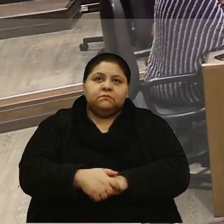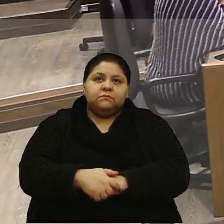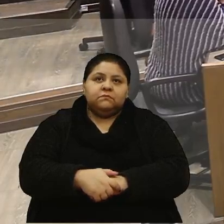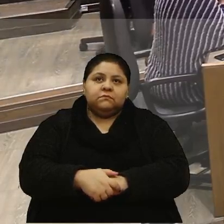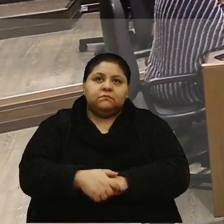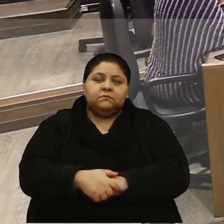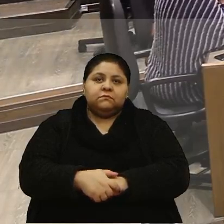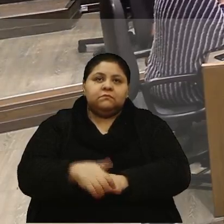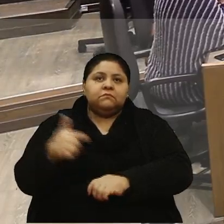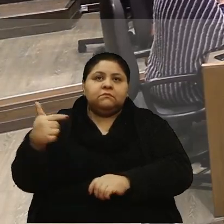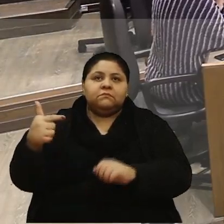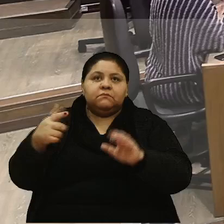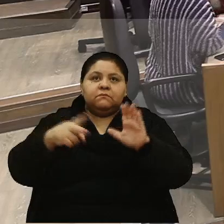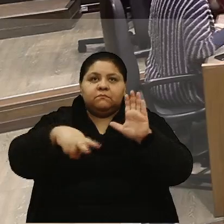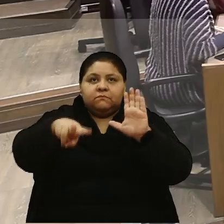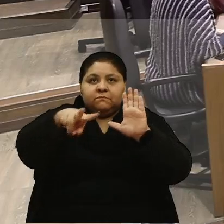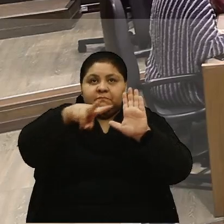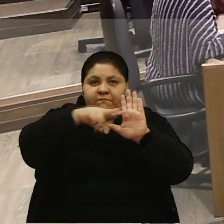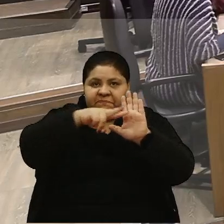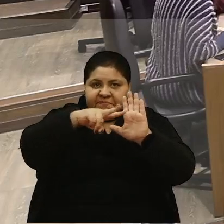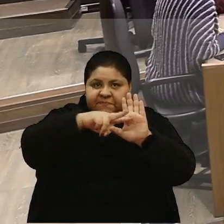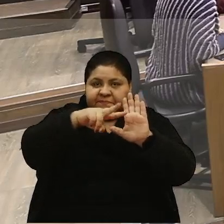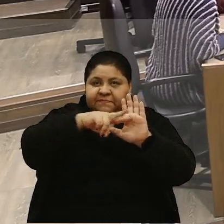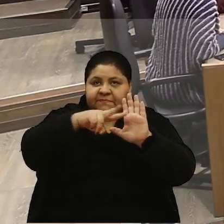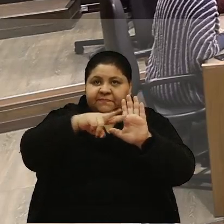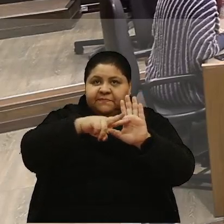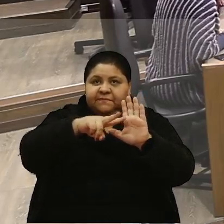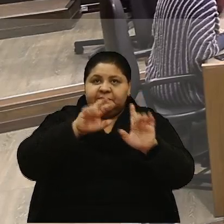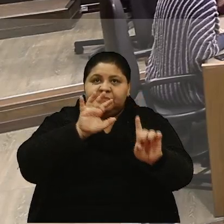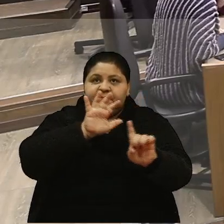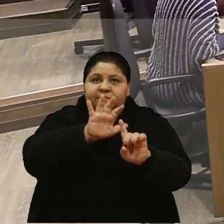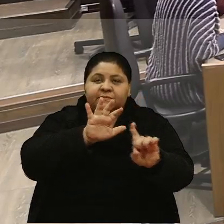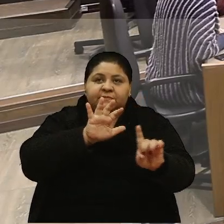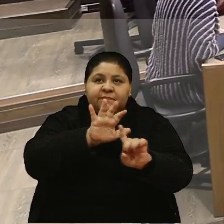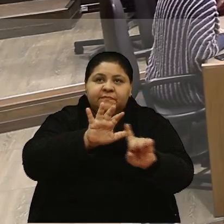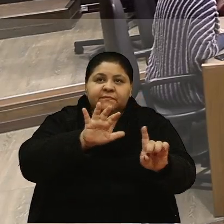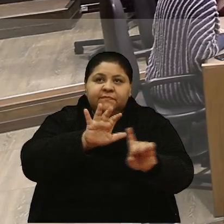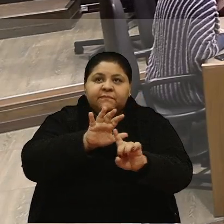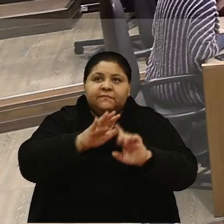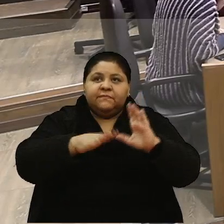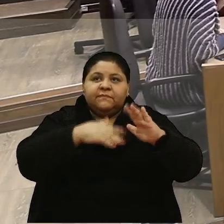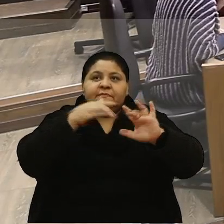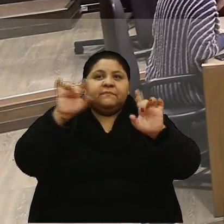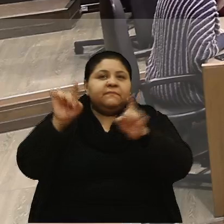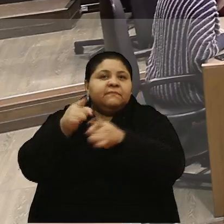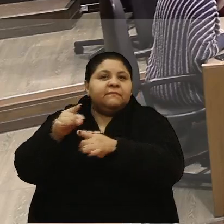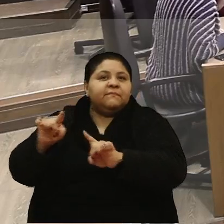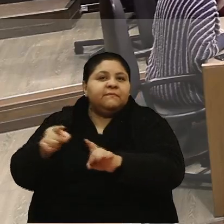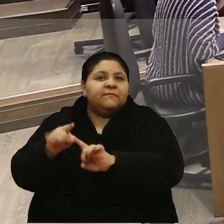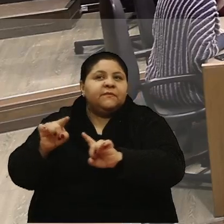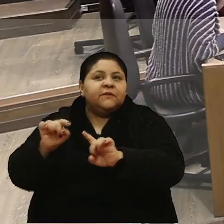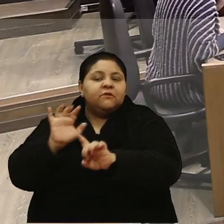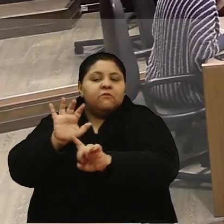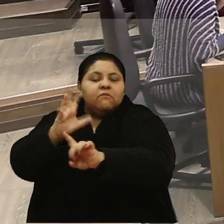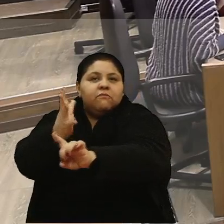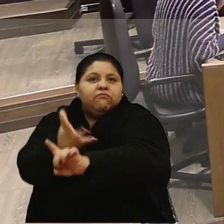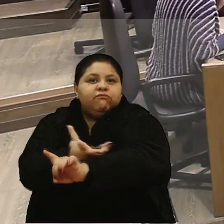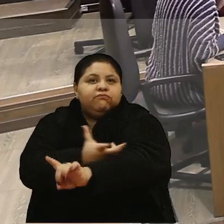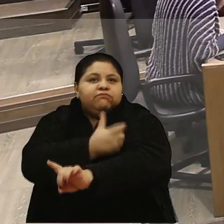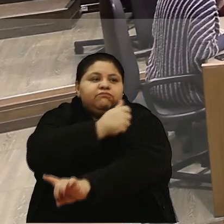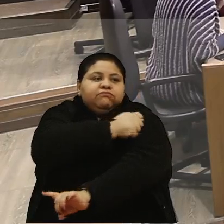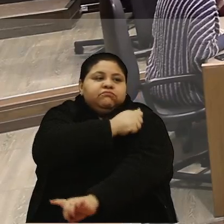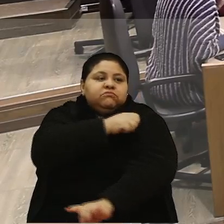O segundo lugar, a influência dos acordes e escalas musicais na indução das emoções, aluno